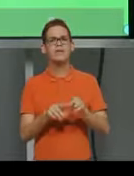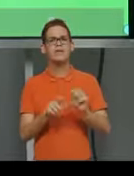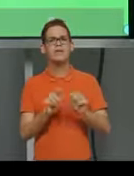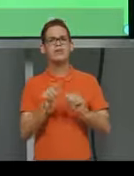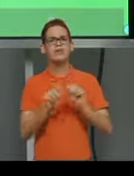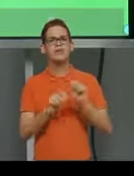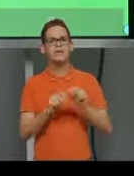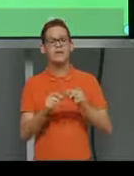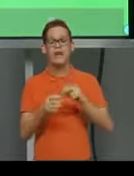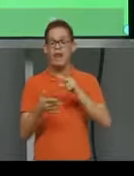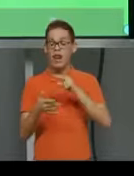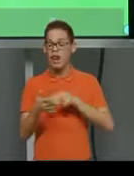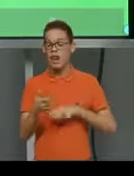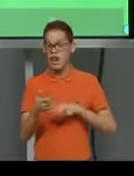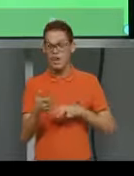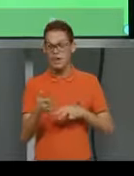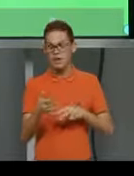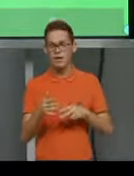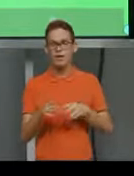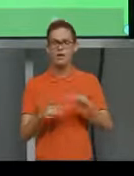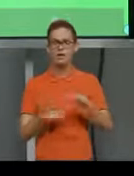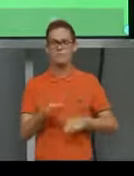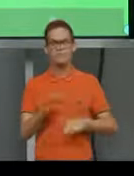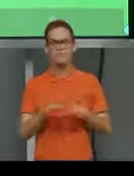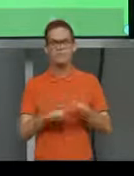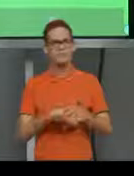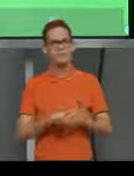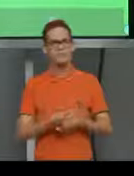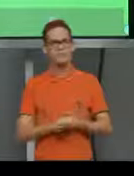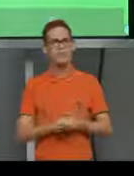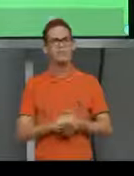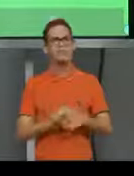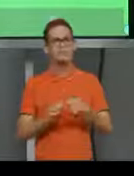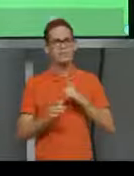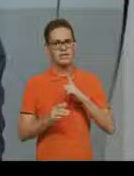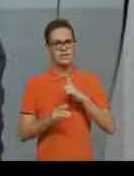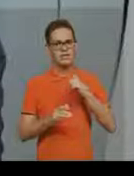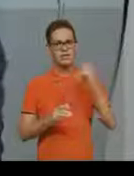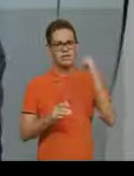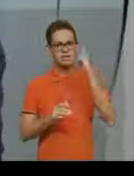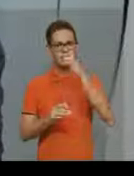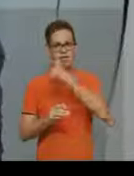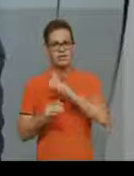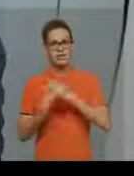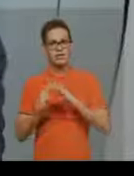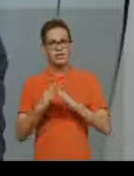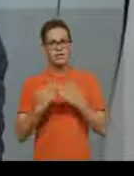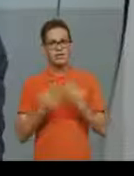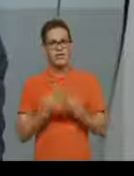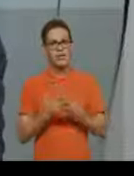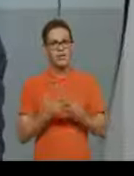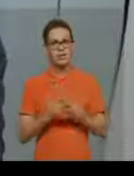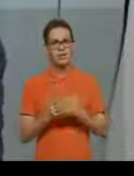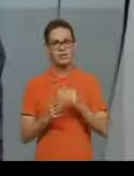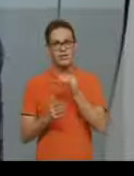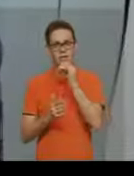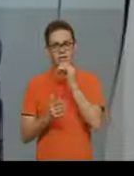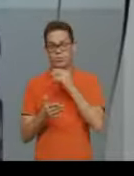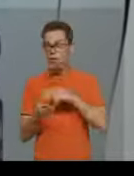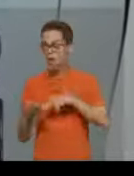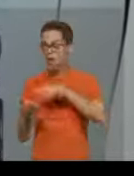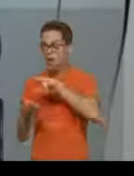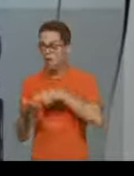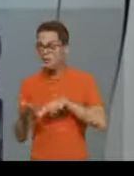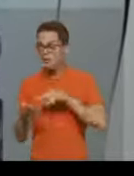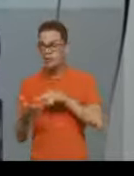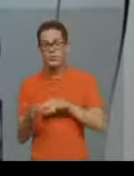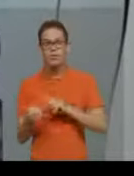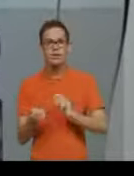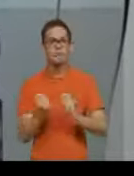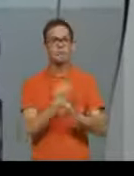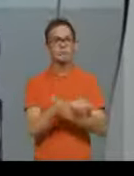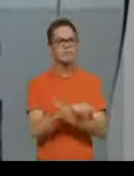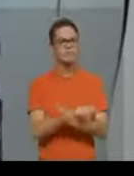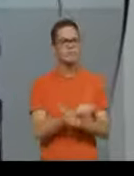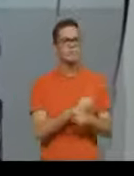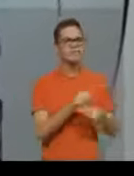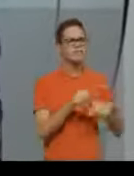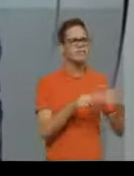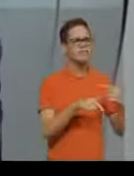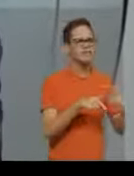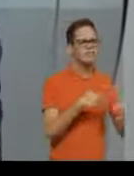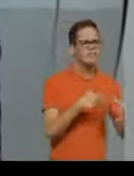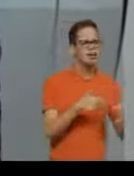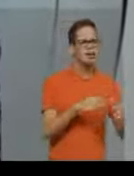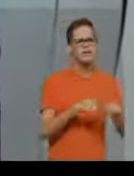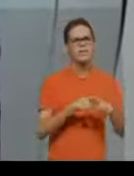de ler, embora tenha tarefas na escola, eles falam muito que não pode associar muito a leitura com um tipo de trabalho. Não, a